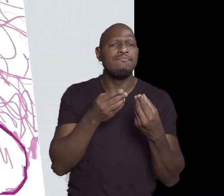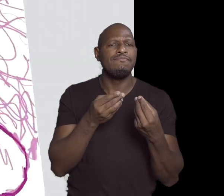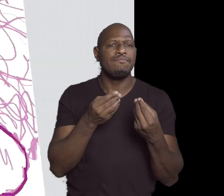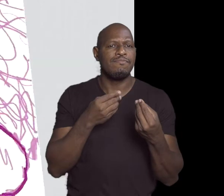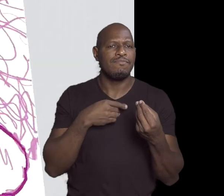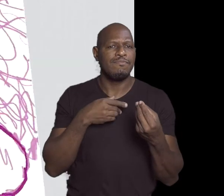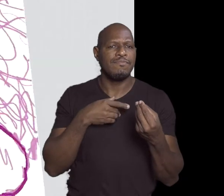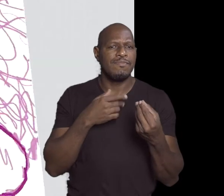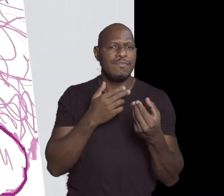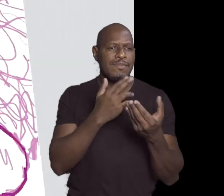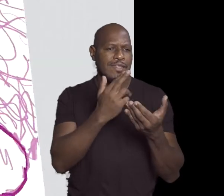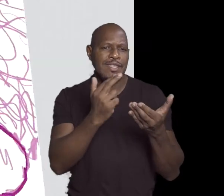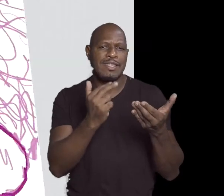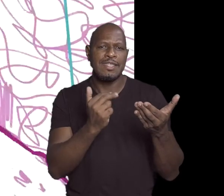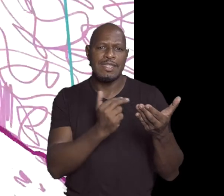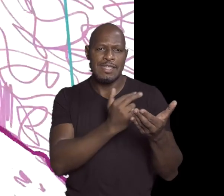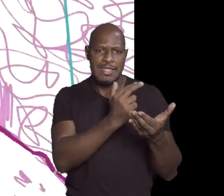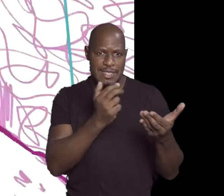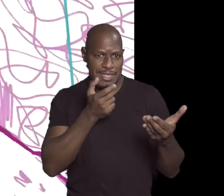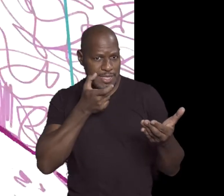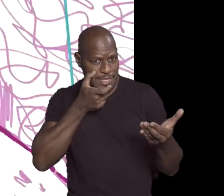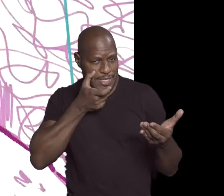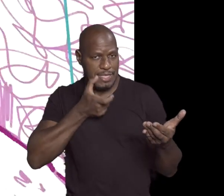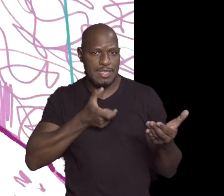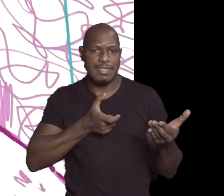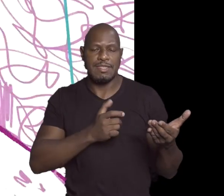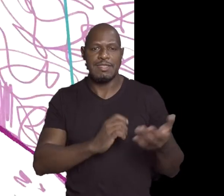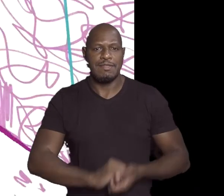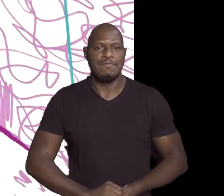manter desenhar interessante.